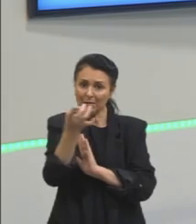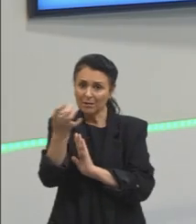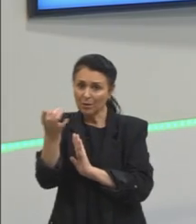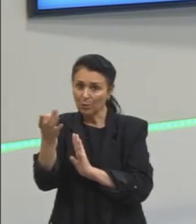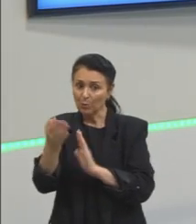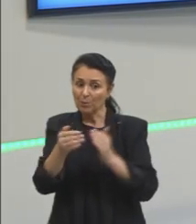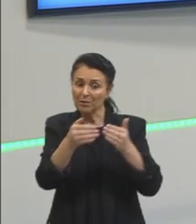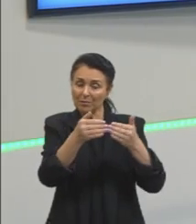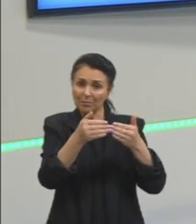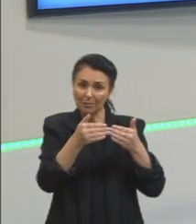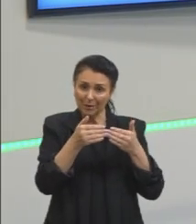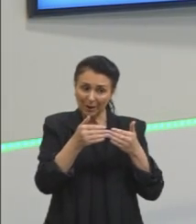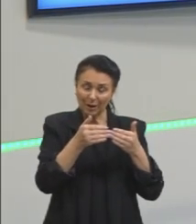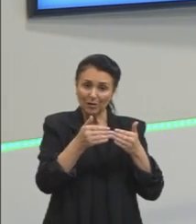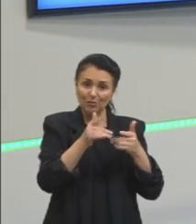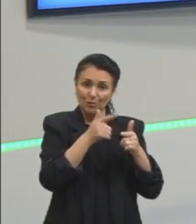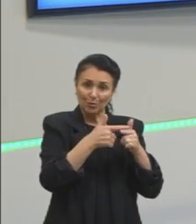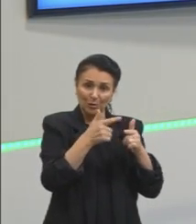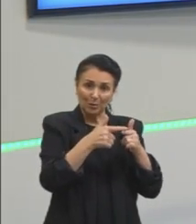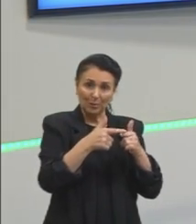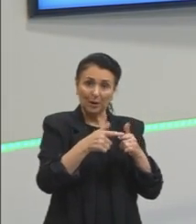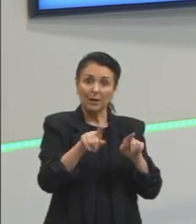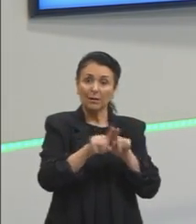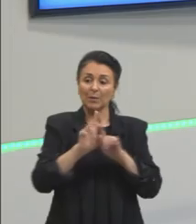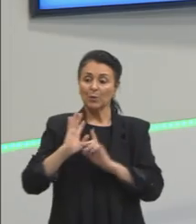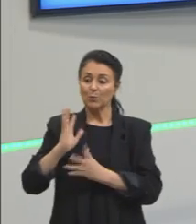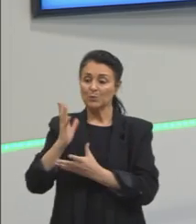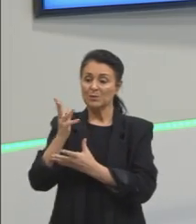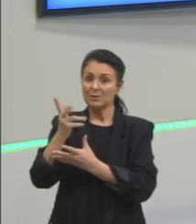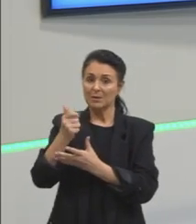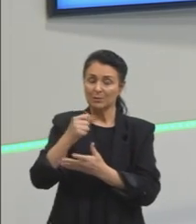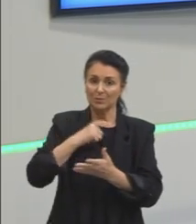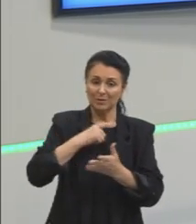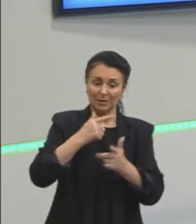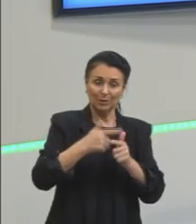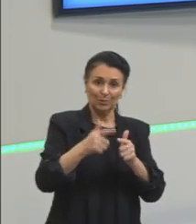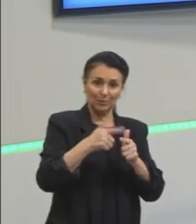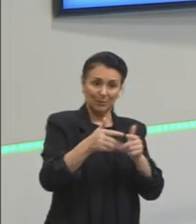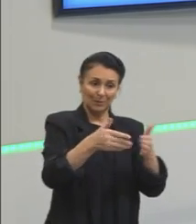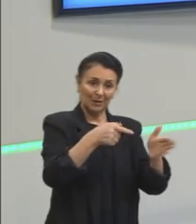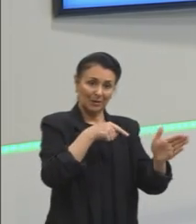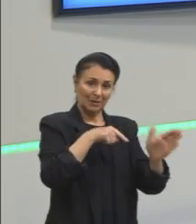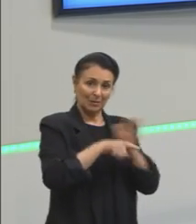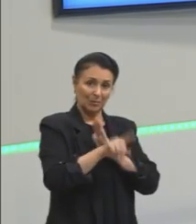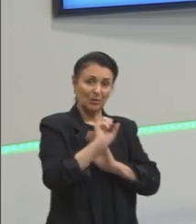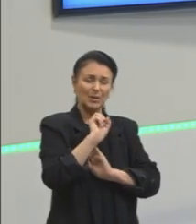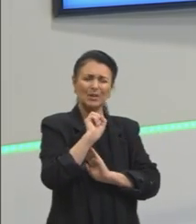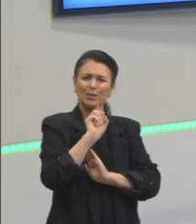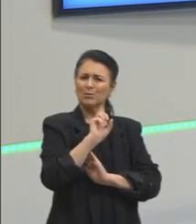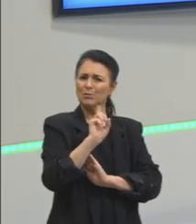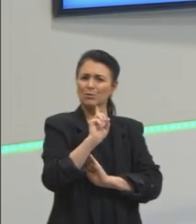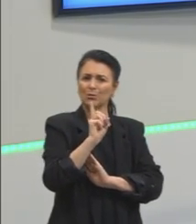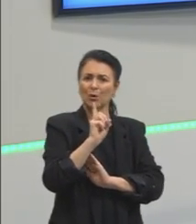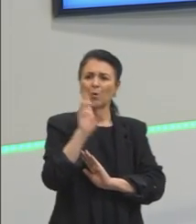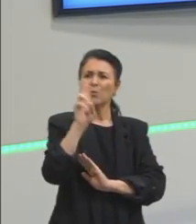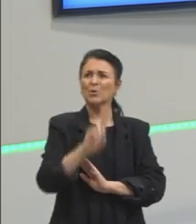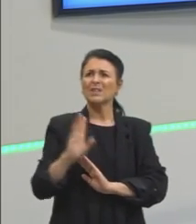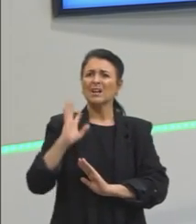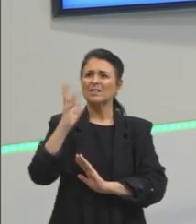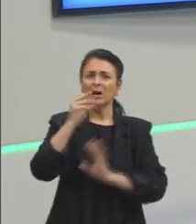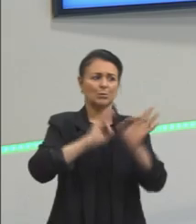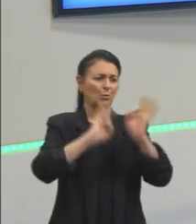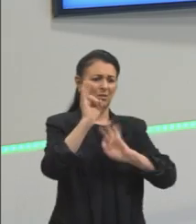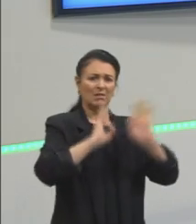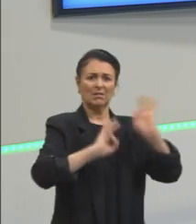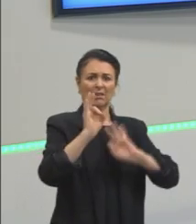o enunciado está nos dando os dados que que ele está que ele está e com forma Estamos dando trem que é importante não só pegar aqueles dados como